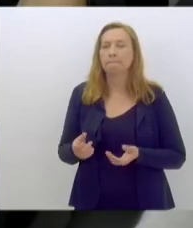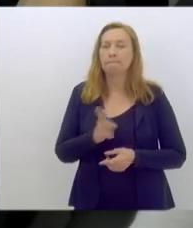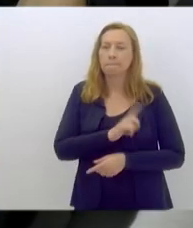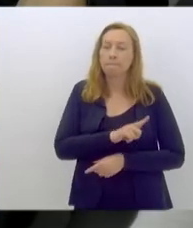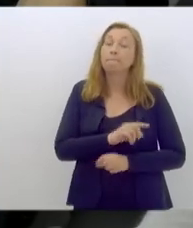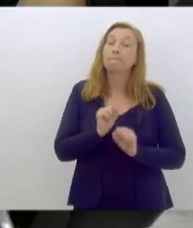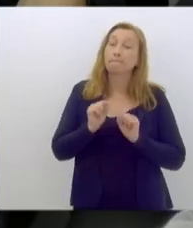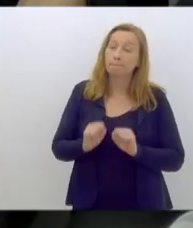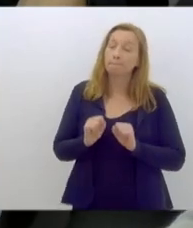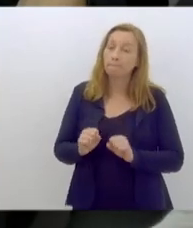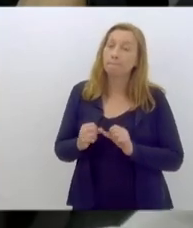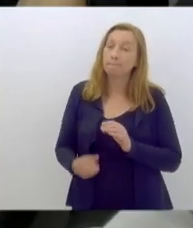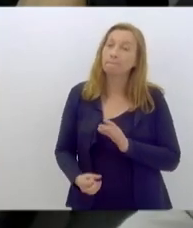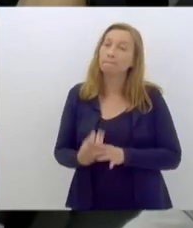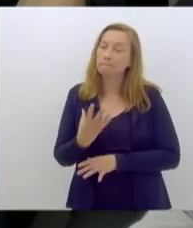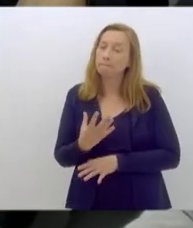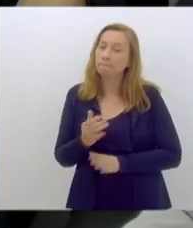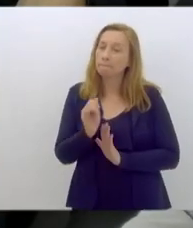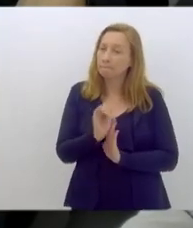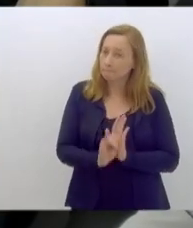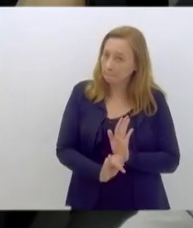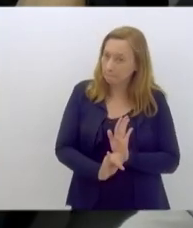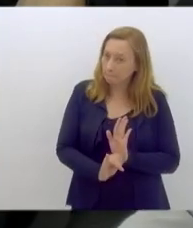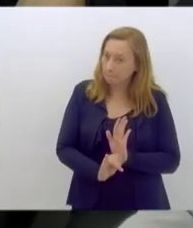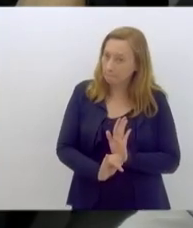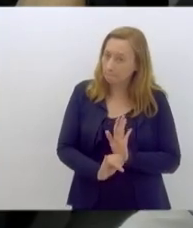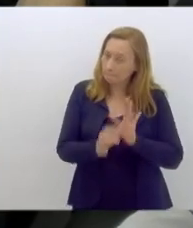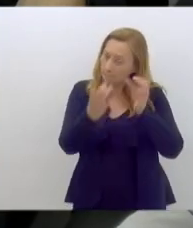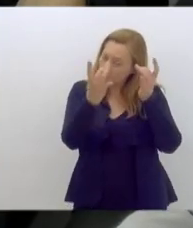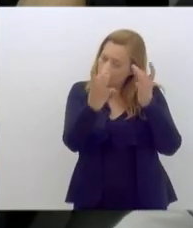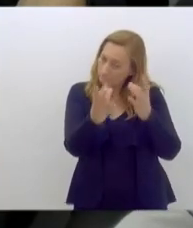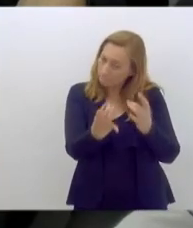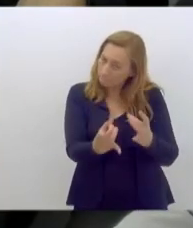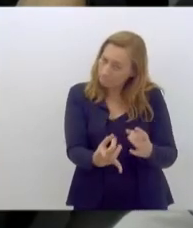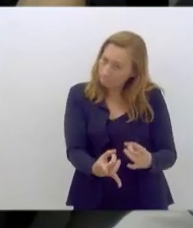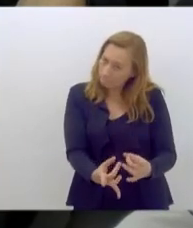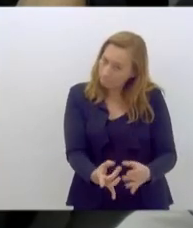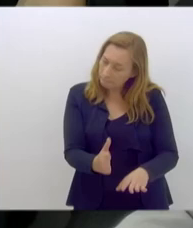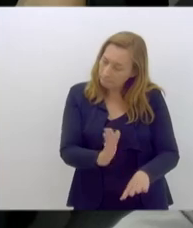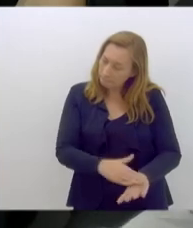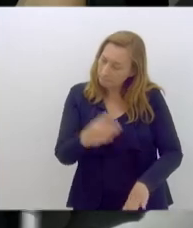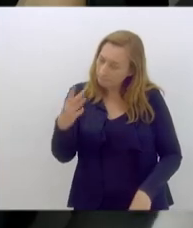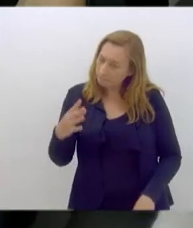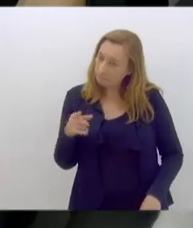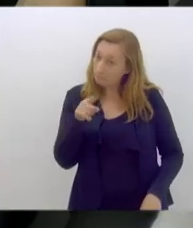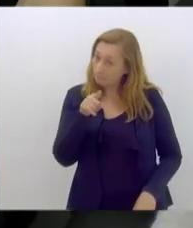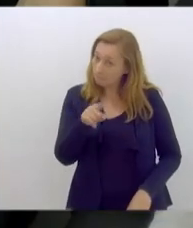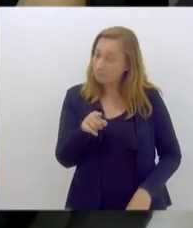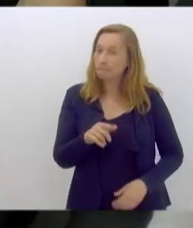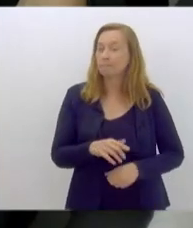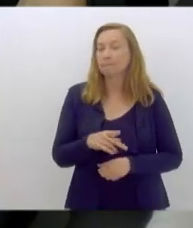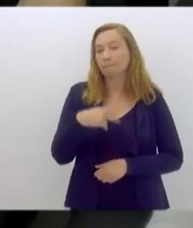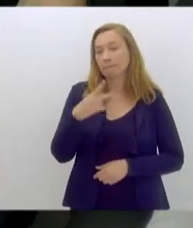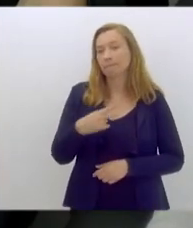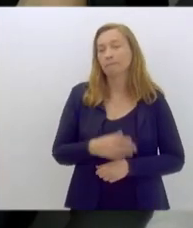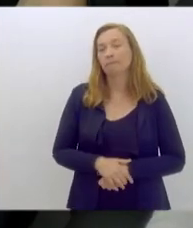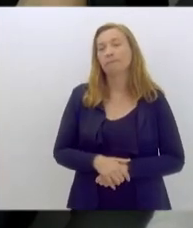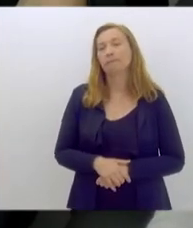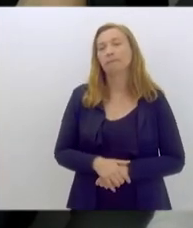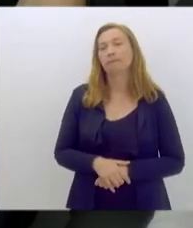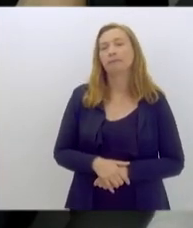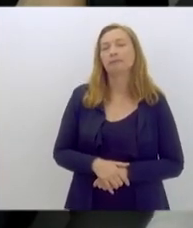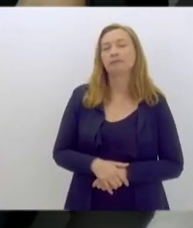que a gente pudesse produzir um relatório nessa linha mas muito mais do que isso que a gente pudesse ter